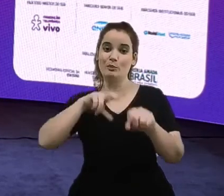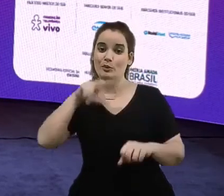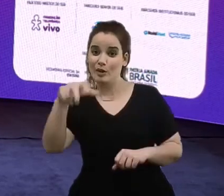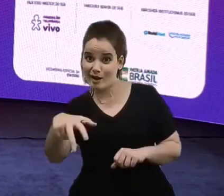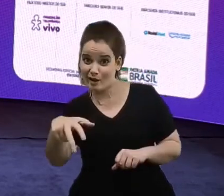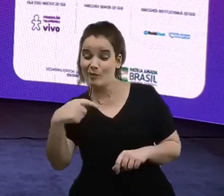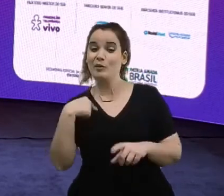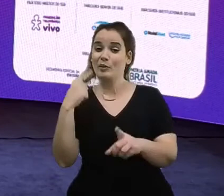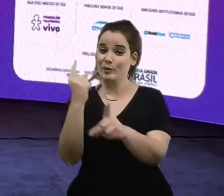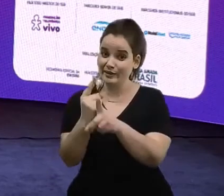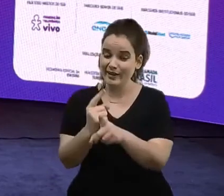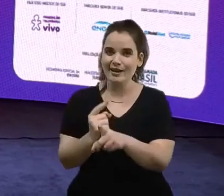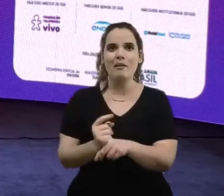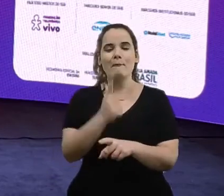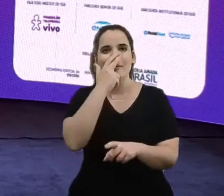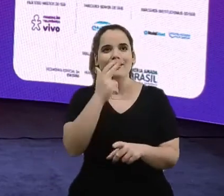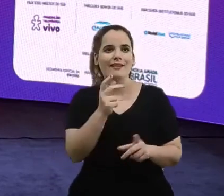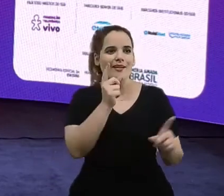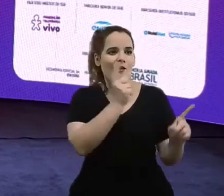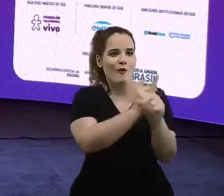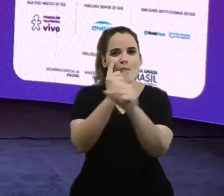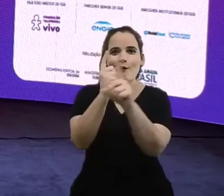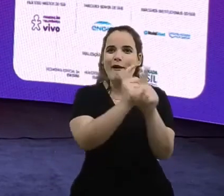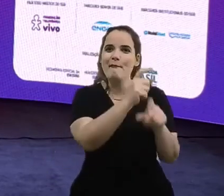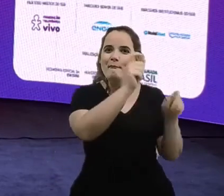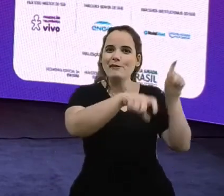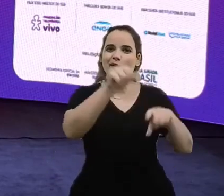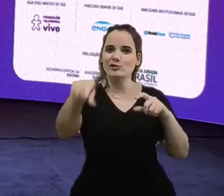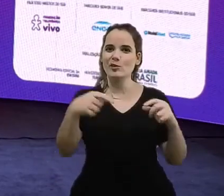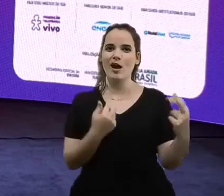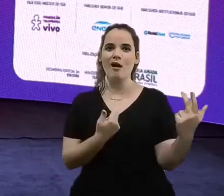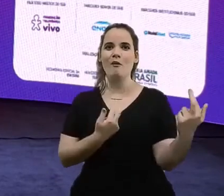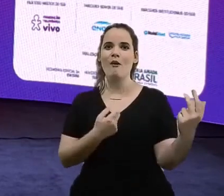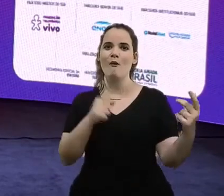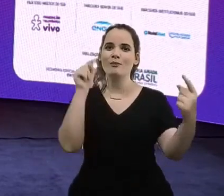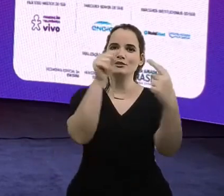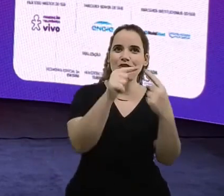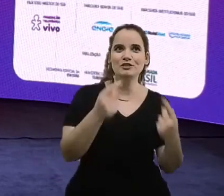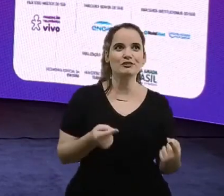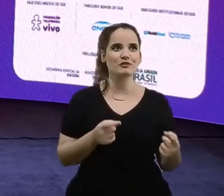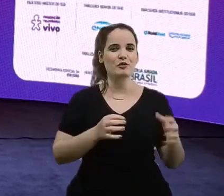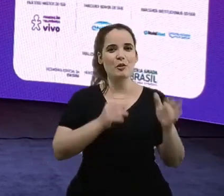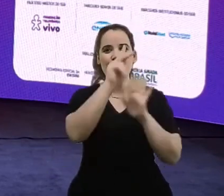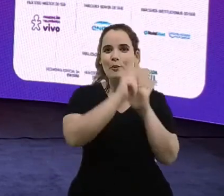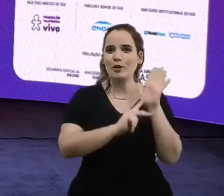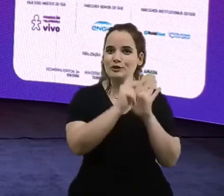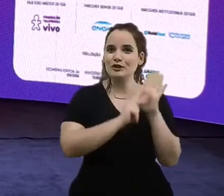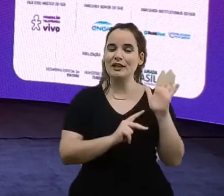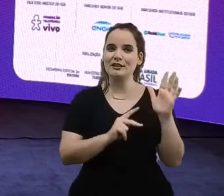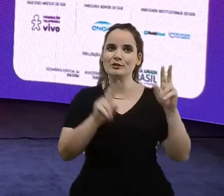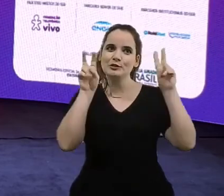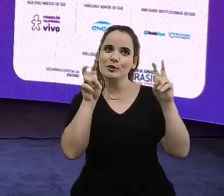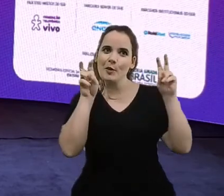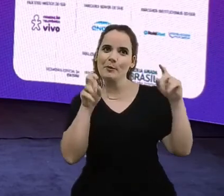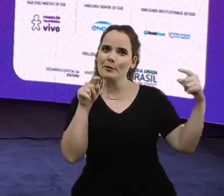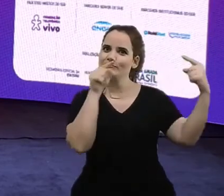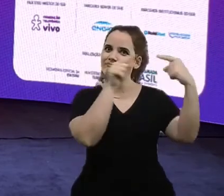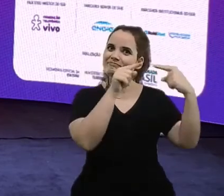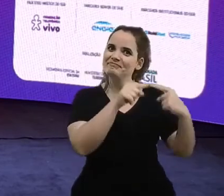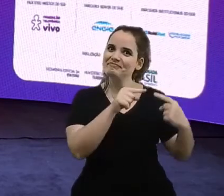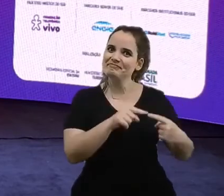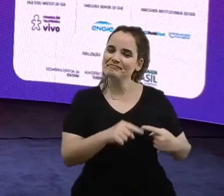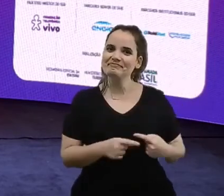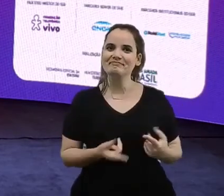mesmos objetivos, e depois, em conversas, começando projetos ou discutindo tópicos, passo a passo, vamos